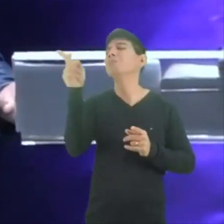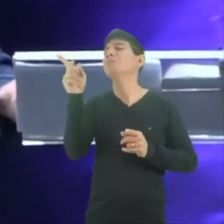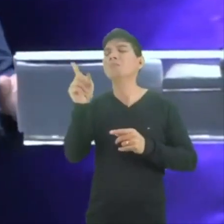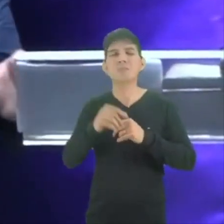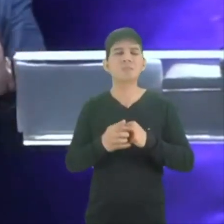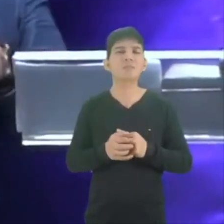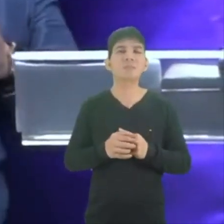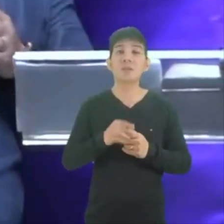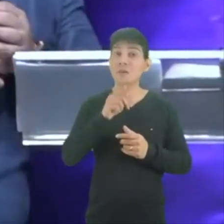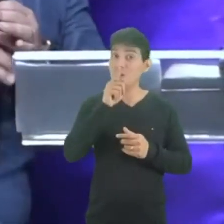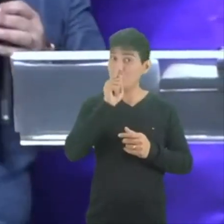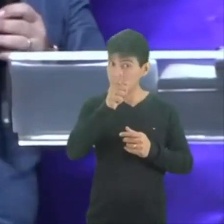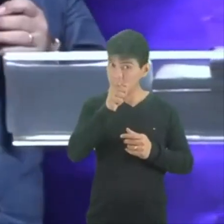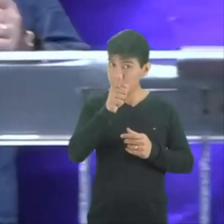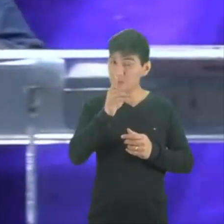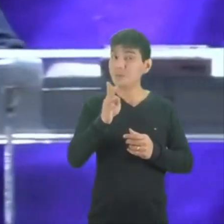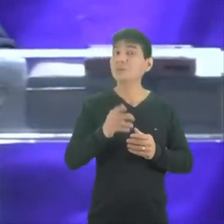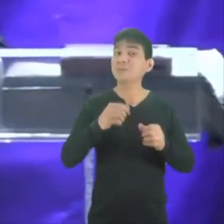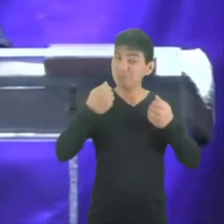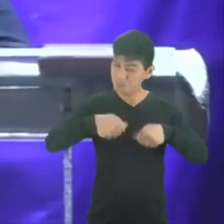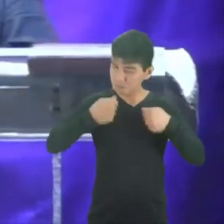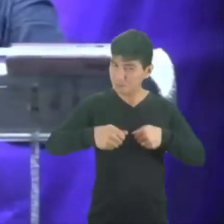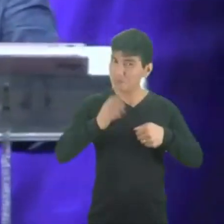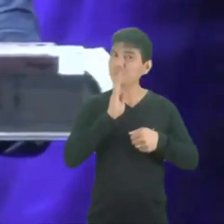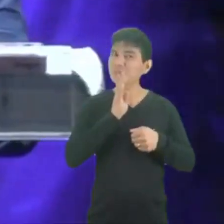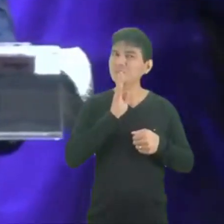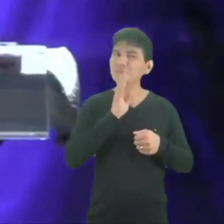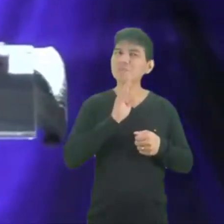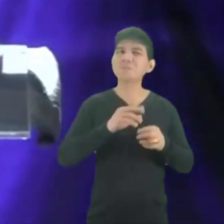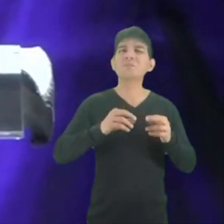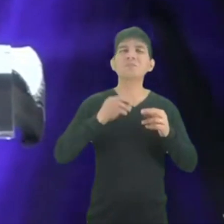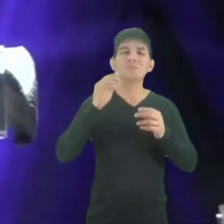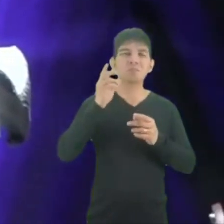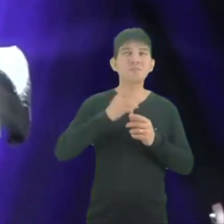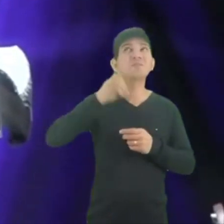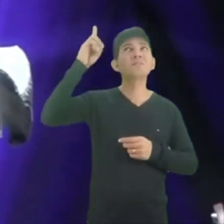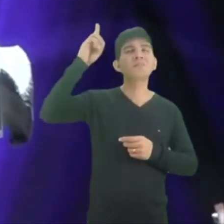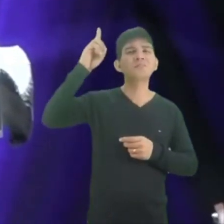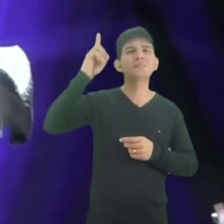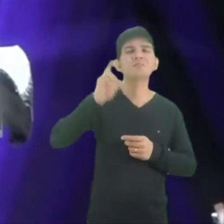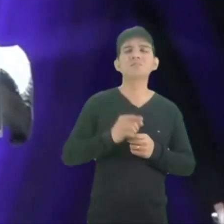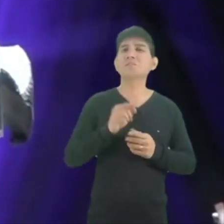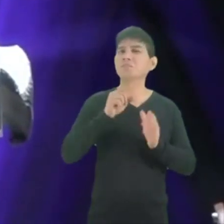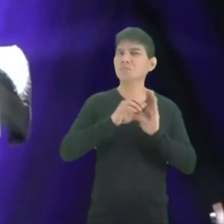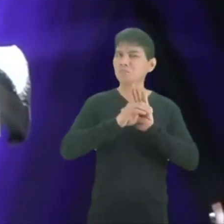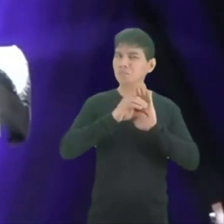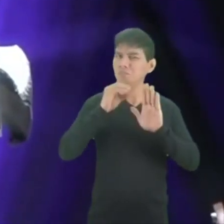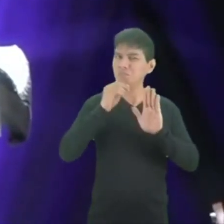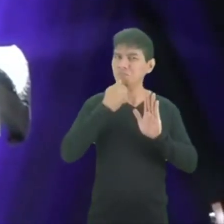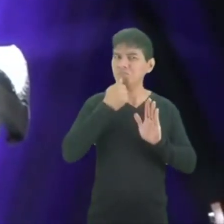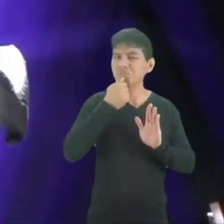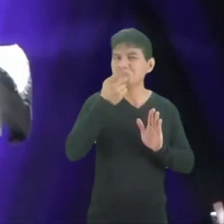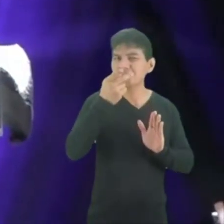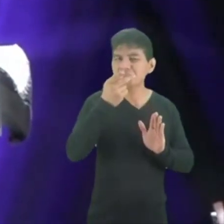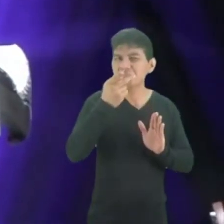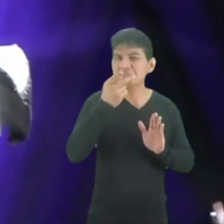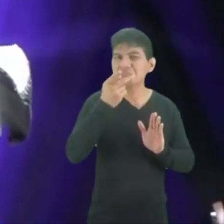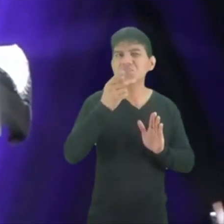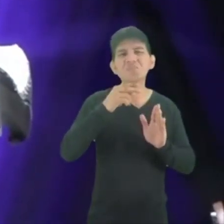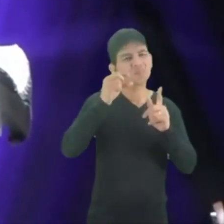Você precisa conhecer mais a Deus. Olha o que diz no verso 13: você tem dito palavras duras contra mim, diz o